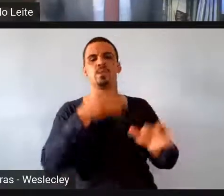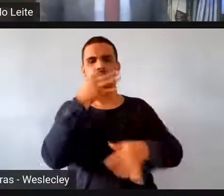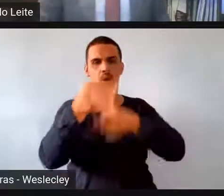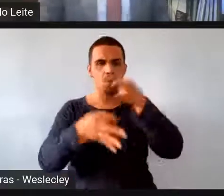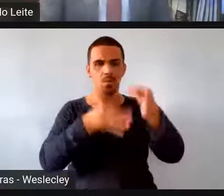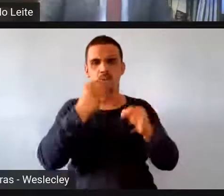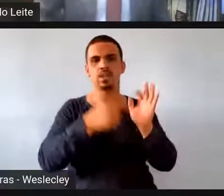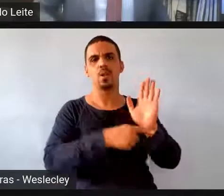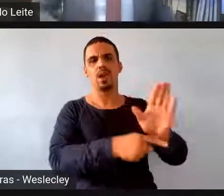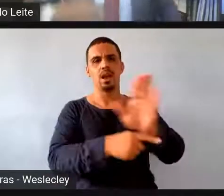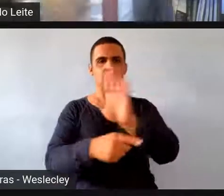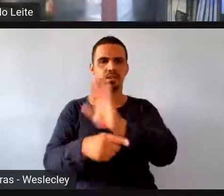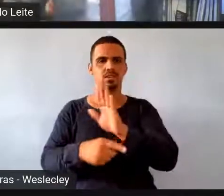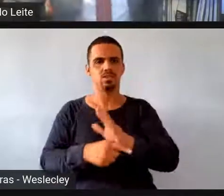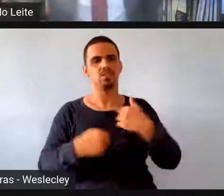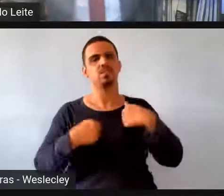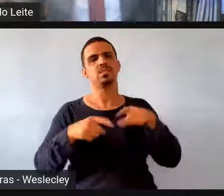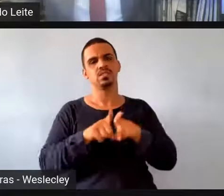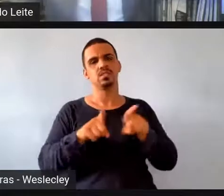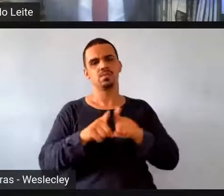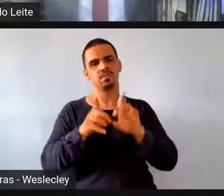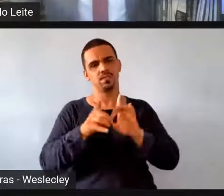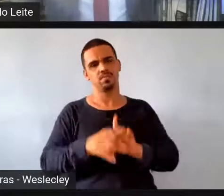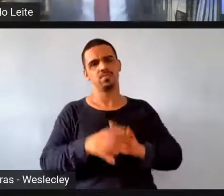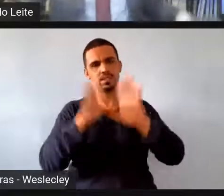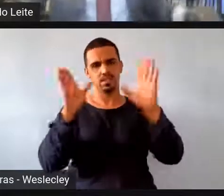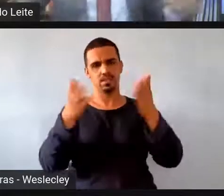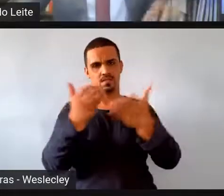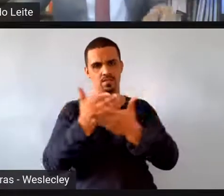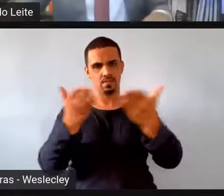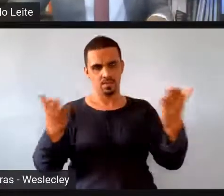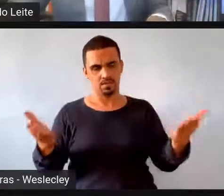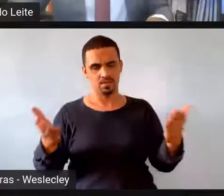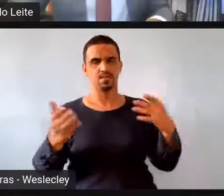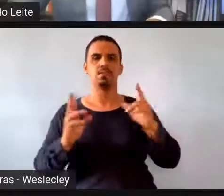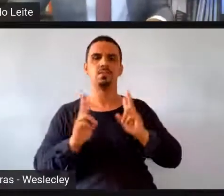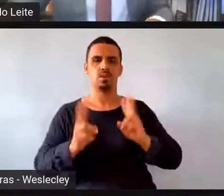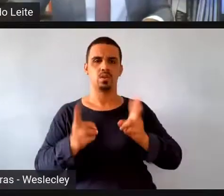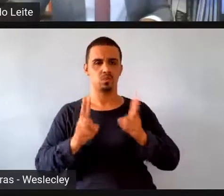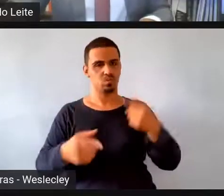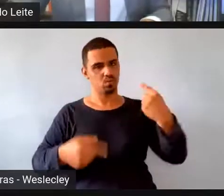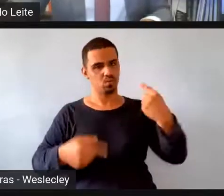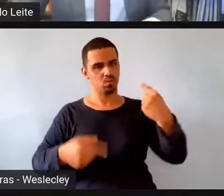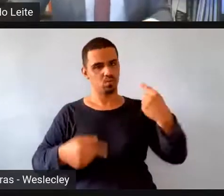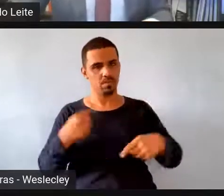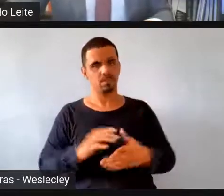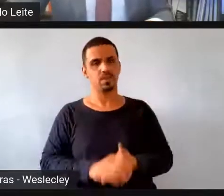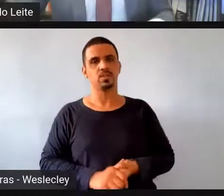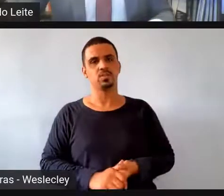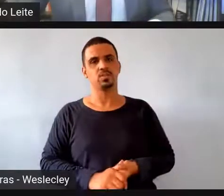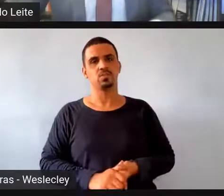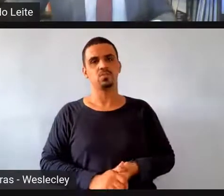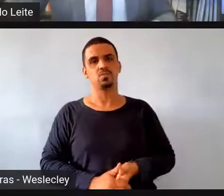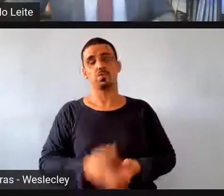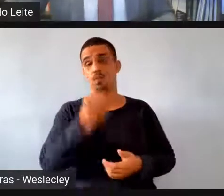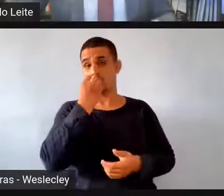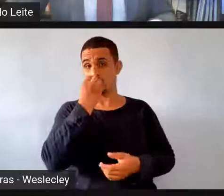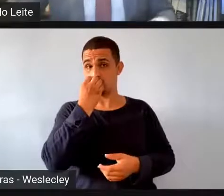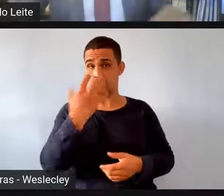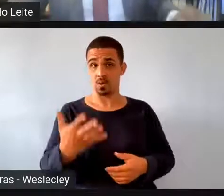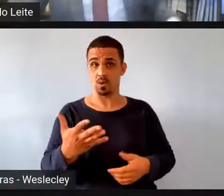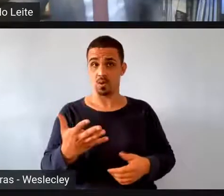trouxeram, estamos aqui sempre de braços abertos para continuar esse debate. Bom, hoje é o